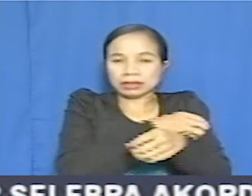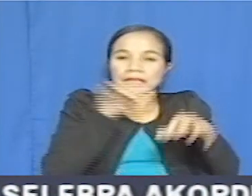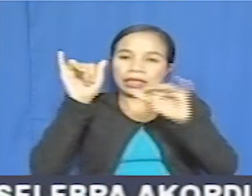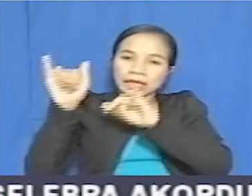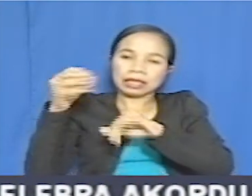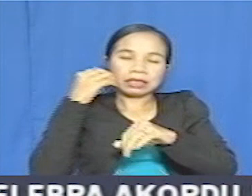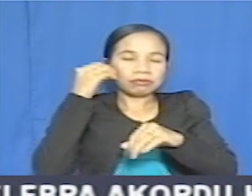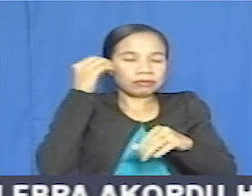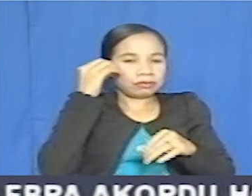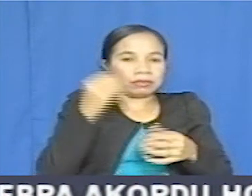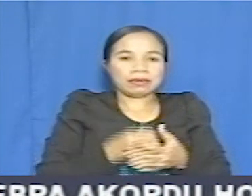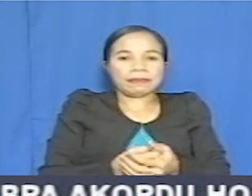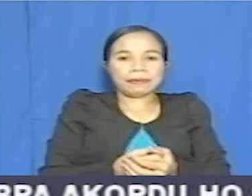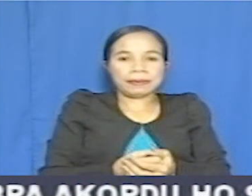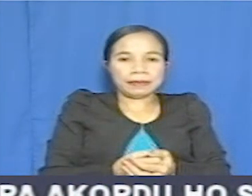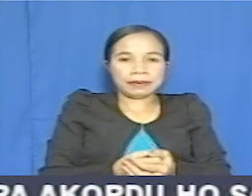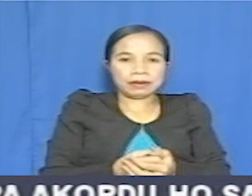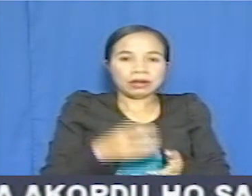Provavelmente a Timor e se usa, né?